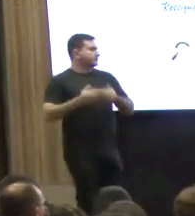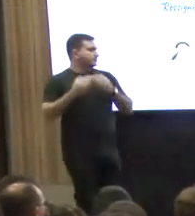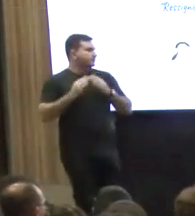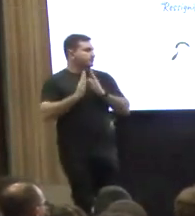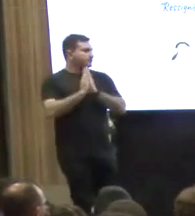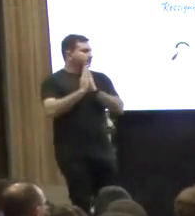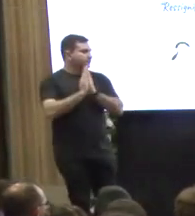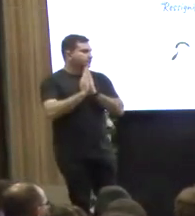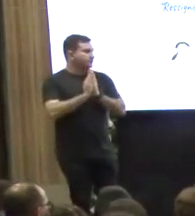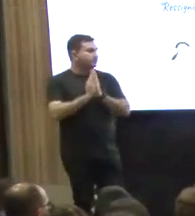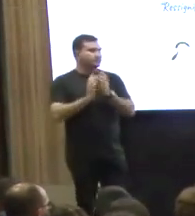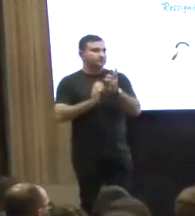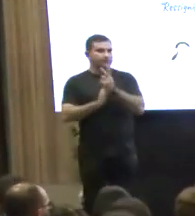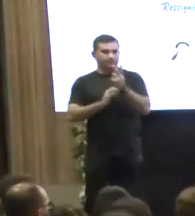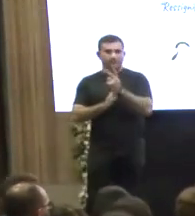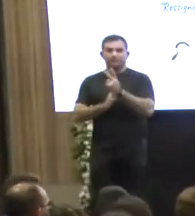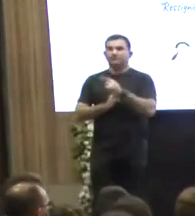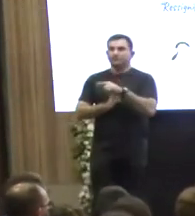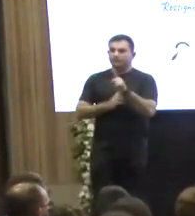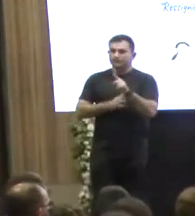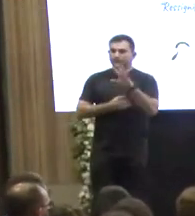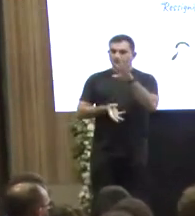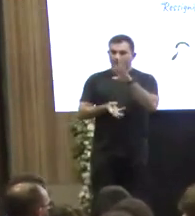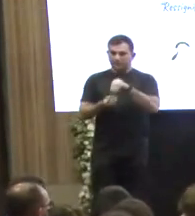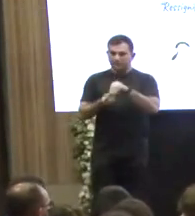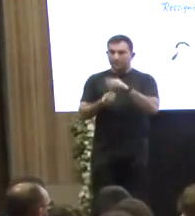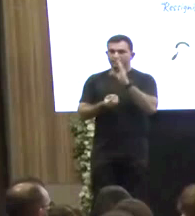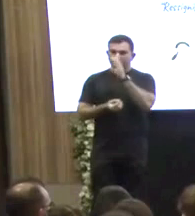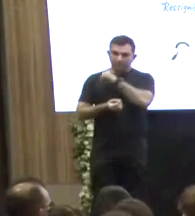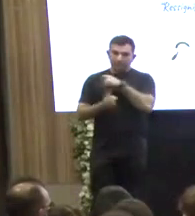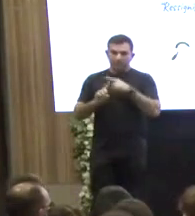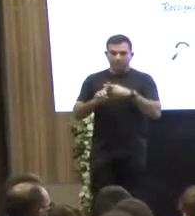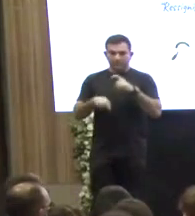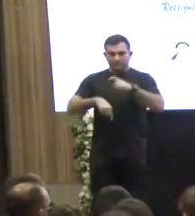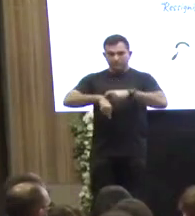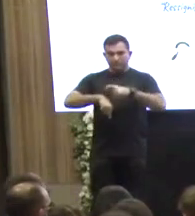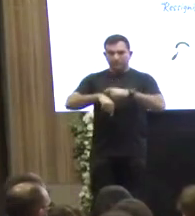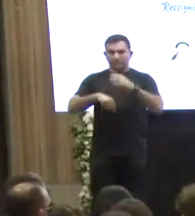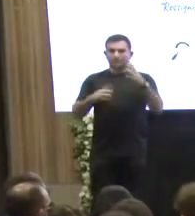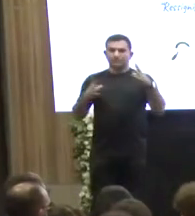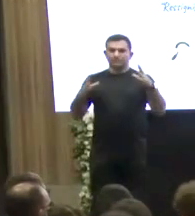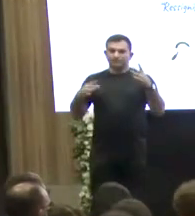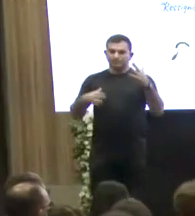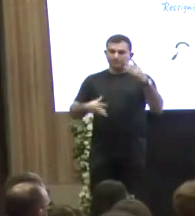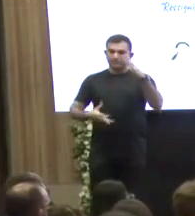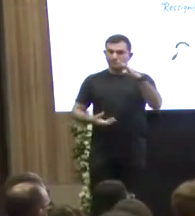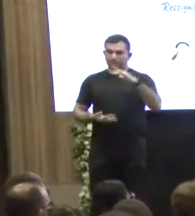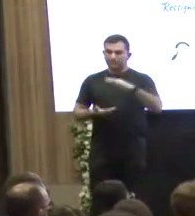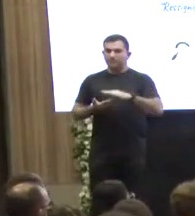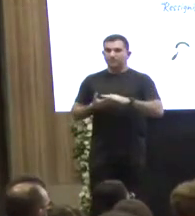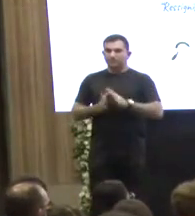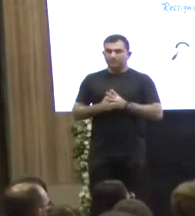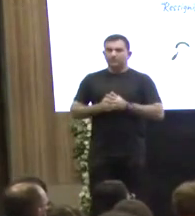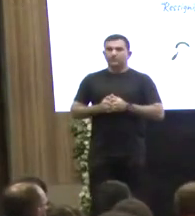todas as pessoas, e ninguém está fazendo favor nenhum. É isso, tá? Obrigado, gente. Obrigado,